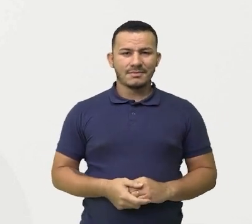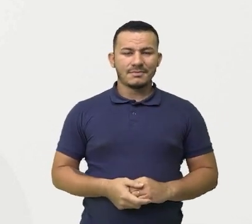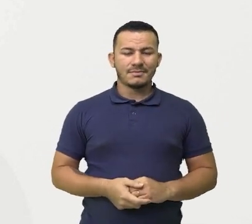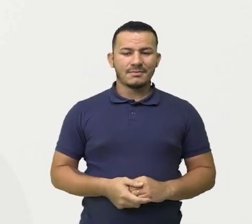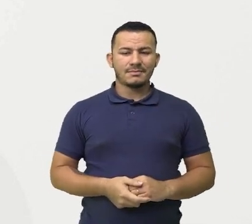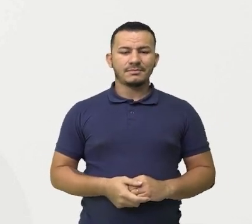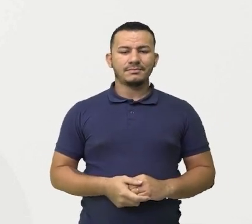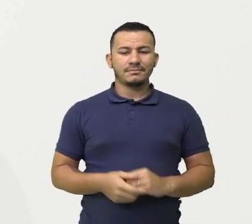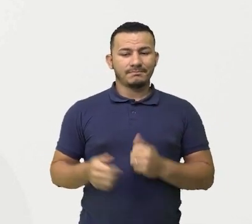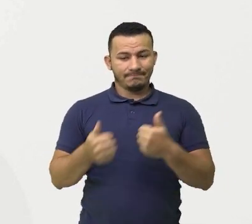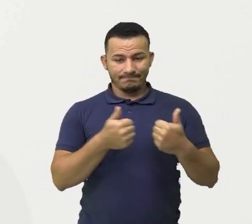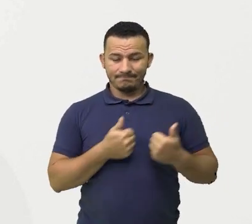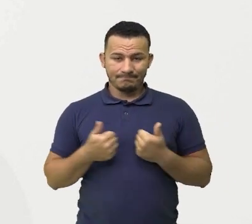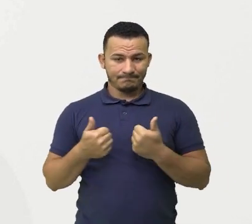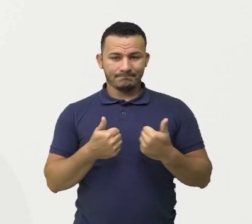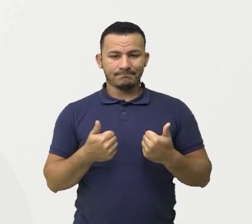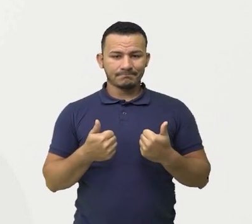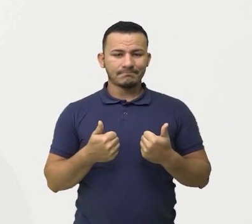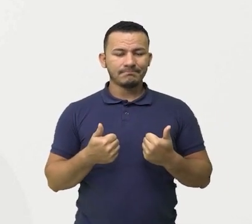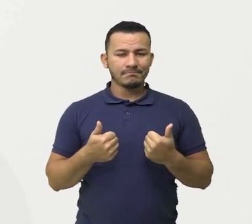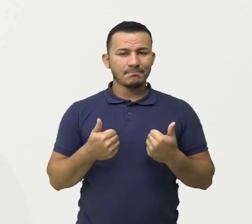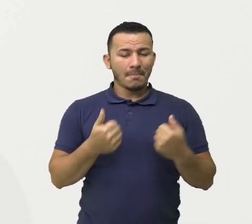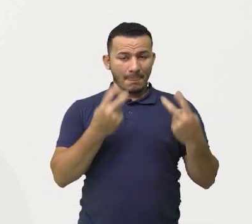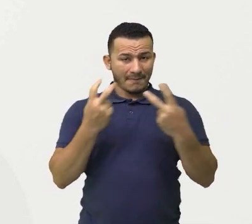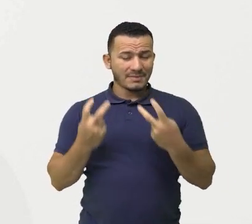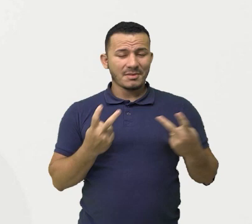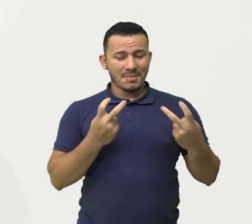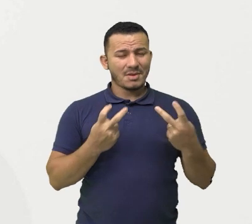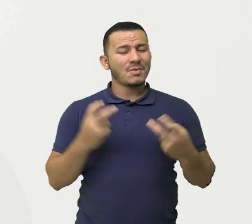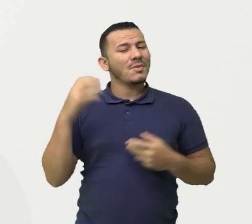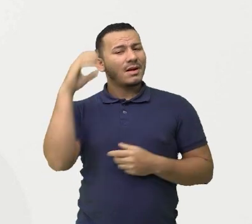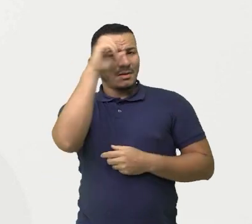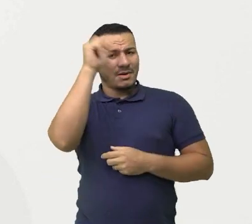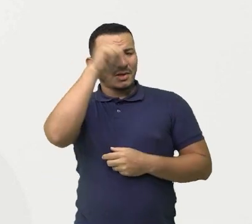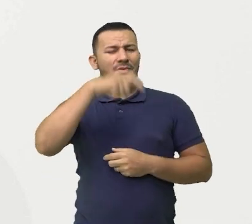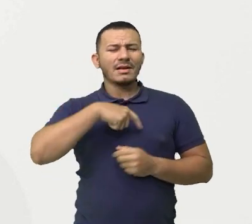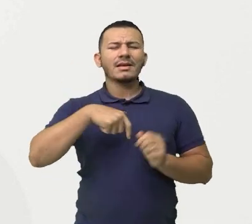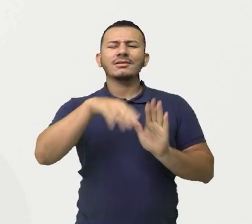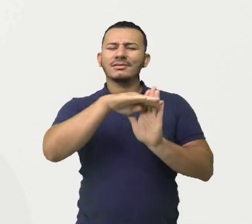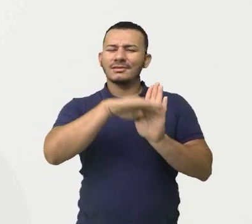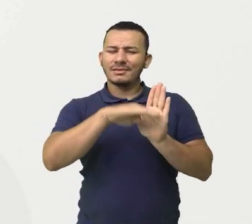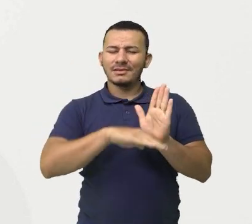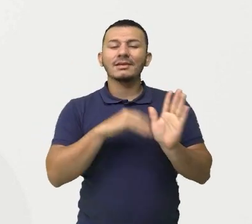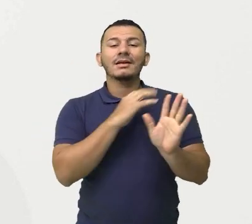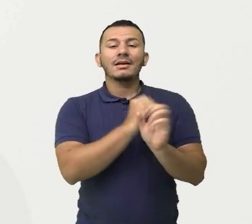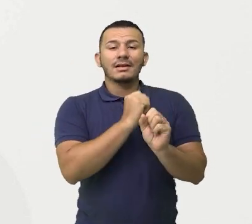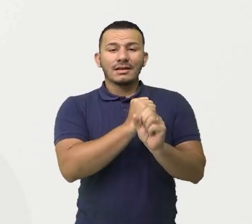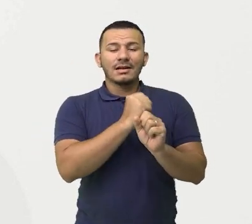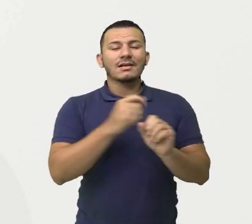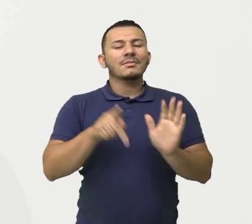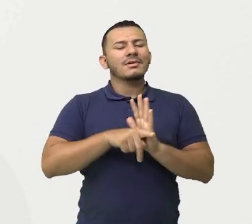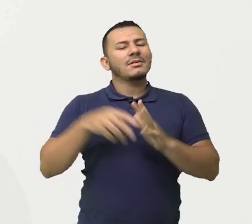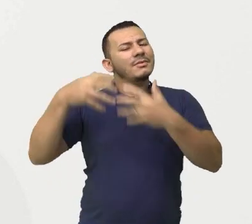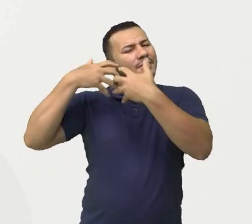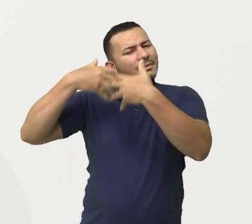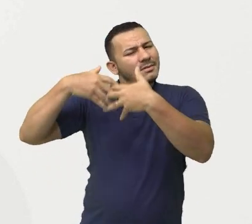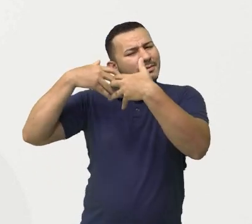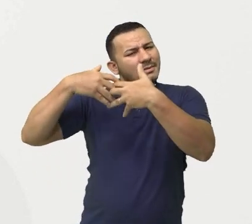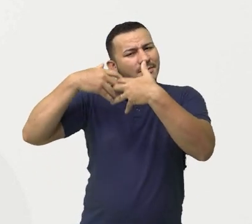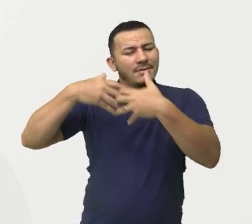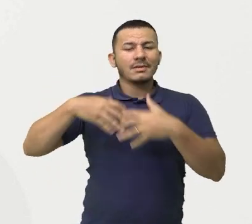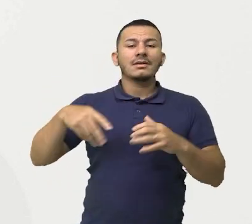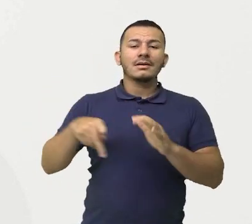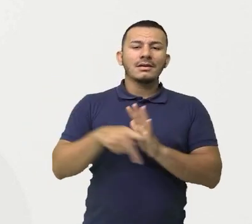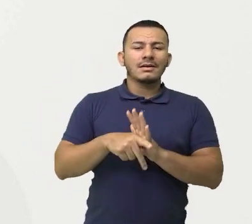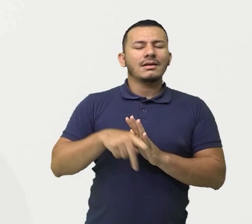alunos. Beleza? Vimos então aí alguns cálculos aí de um cálculo mental para